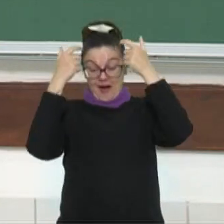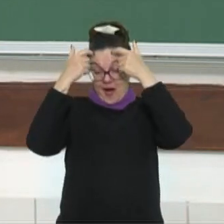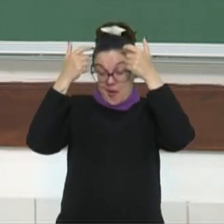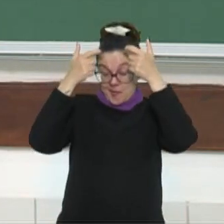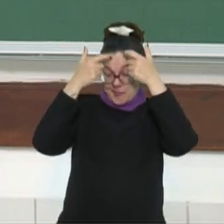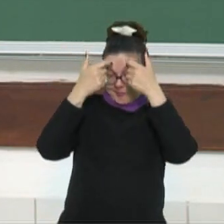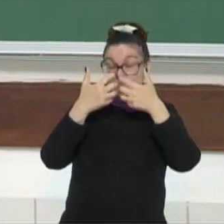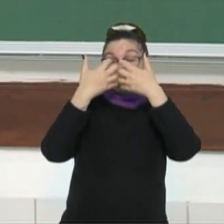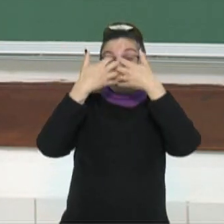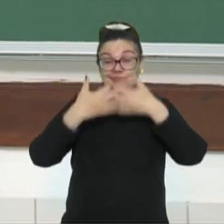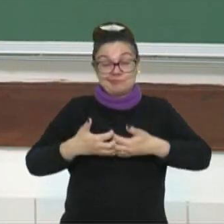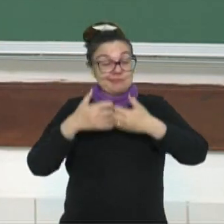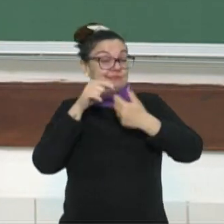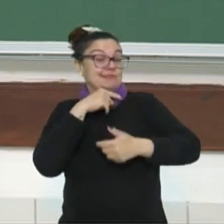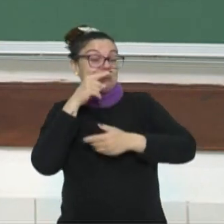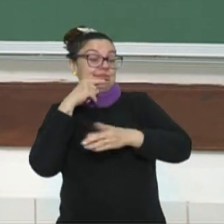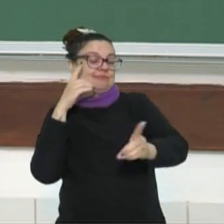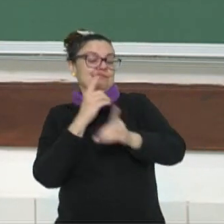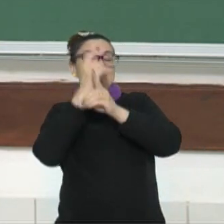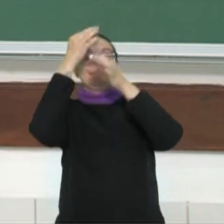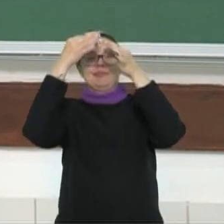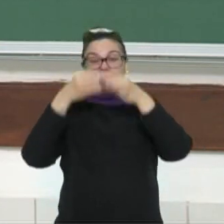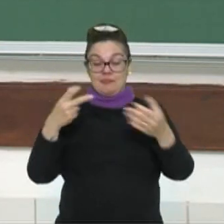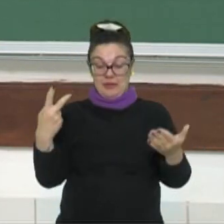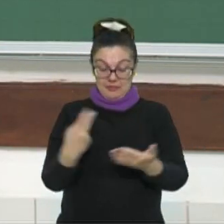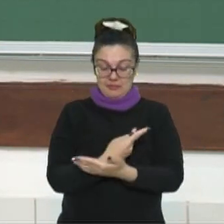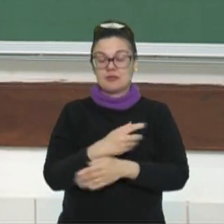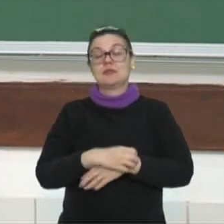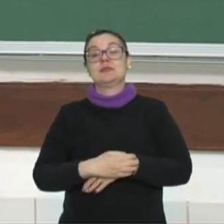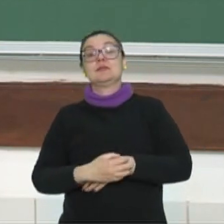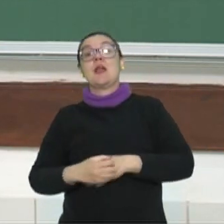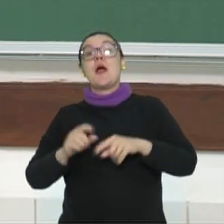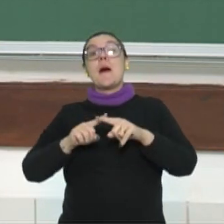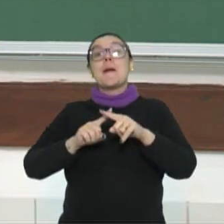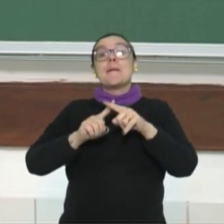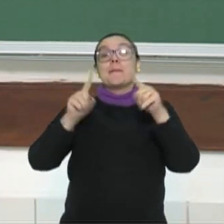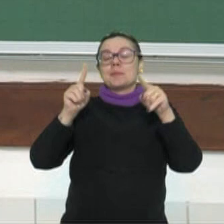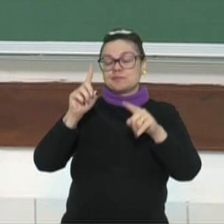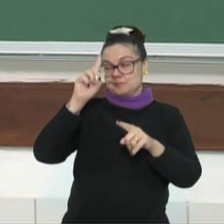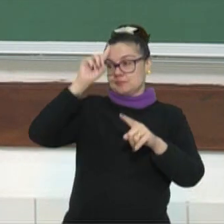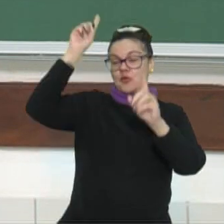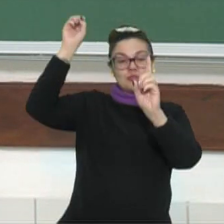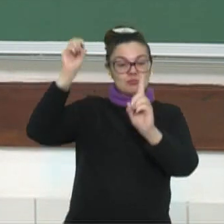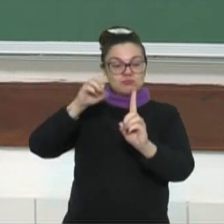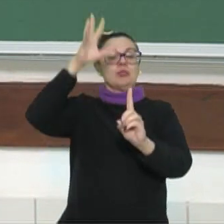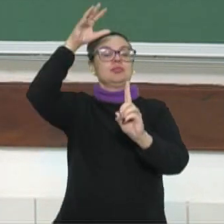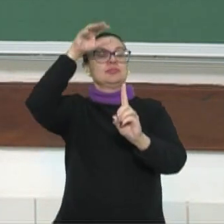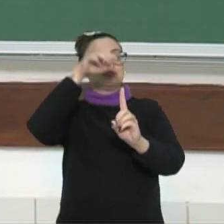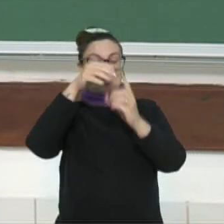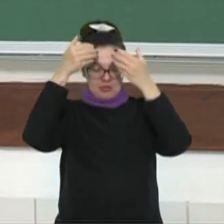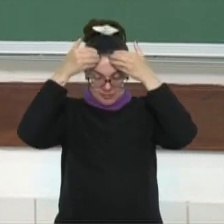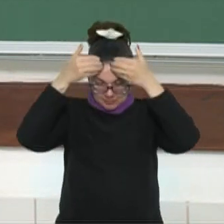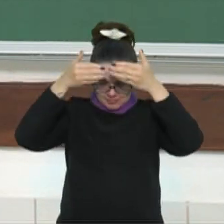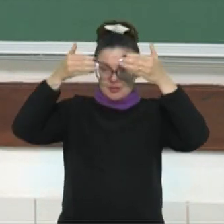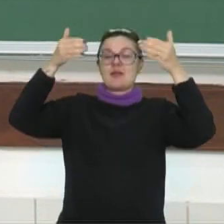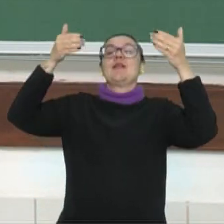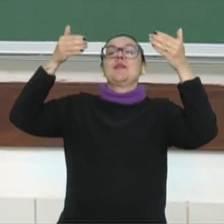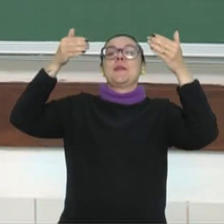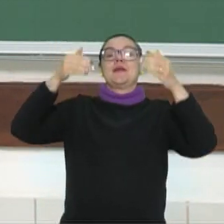que não consegue sozinha alcançar o certo e o errado. Mas Deus, nesse caso, ilumina a pessoa e faz com que